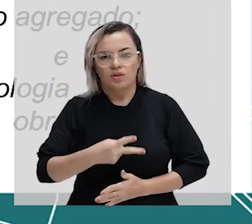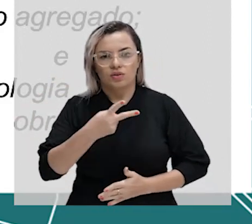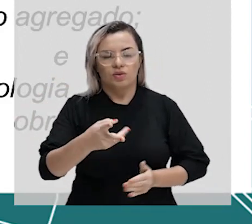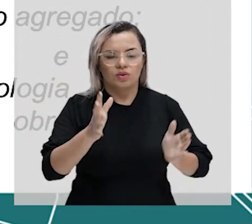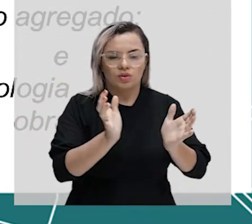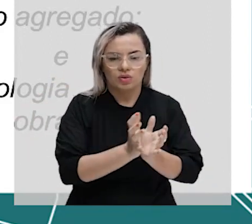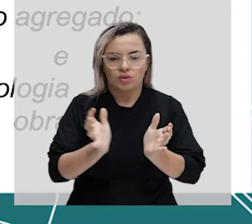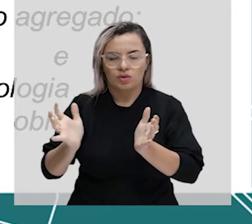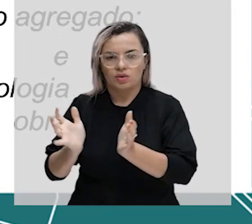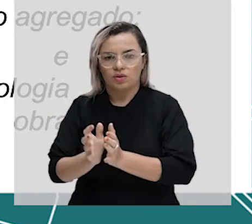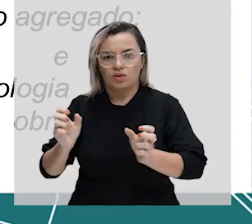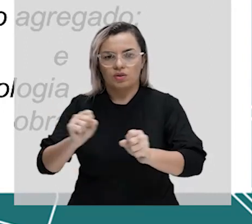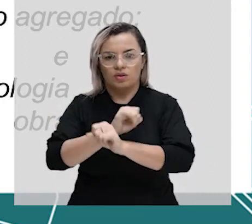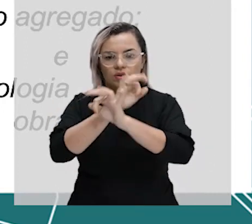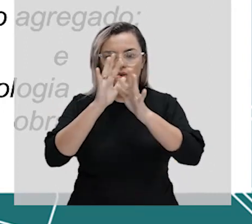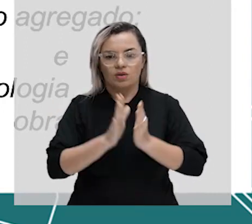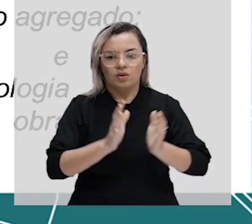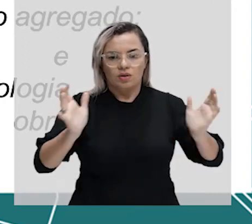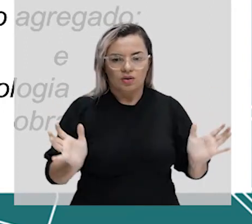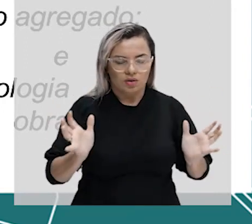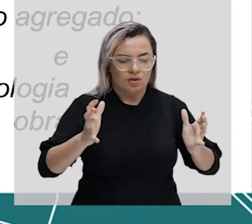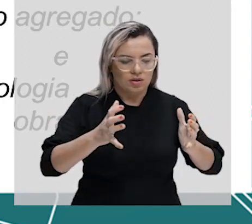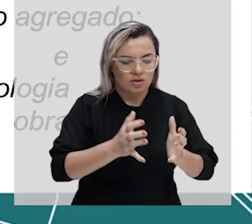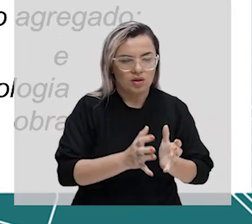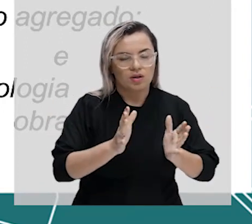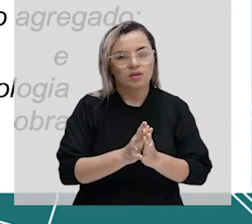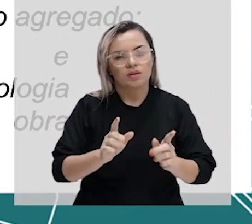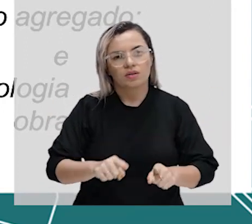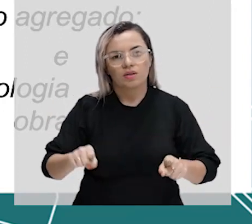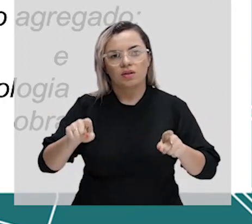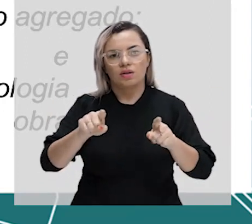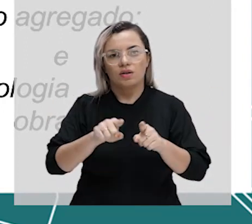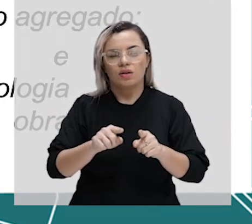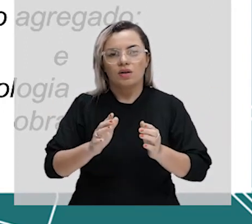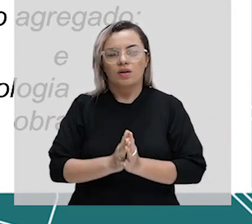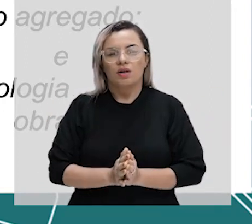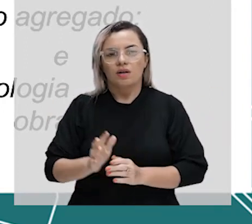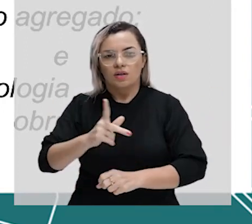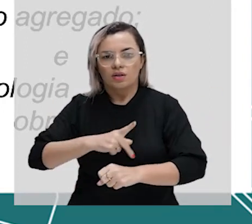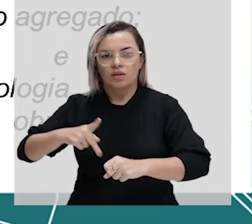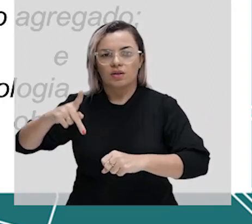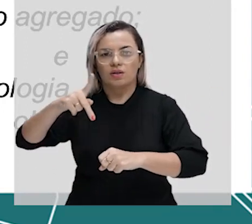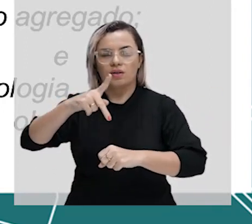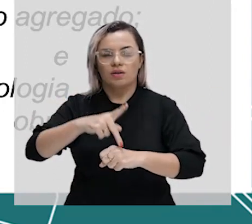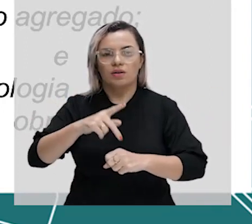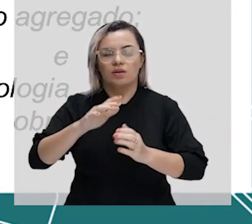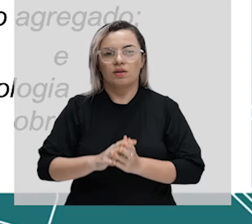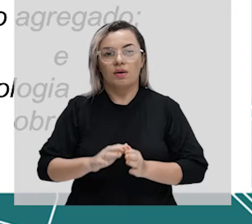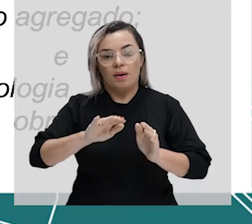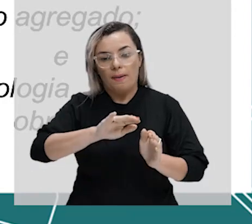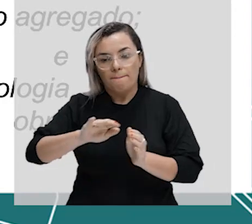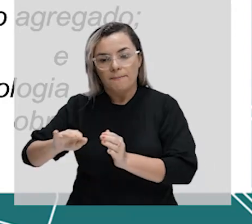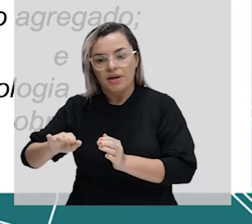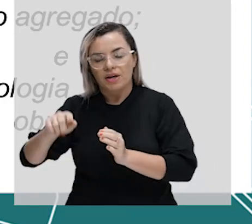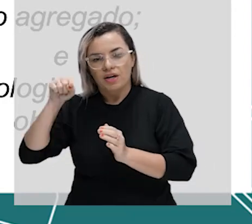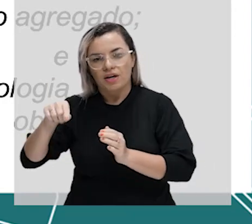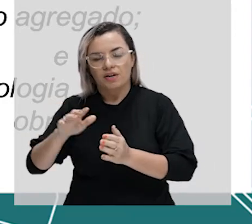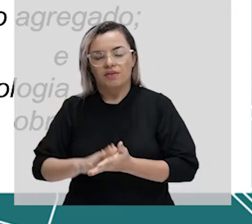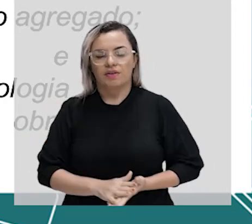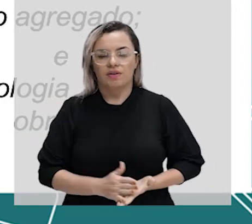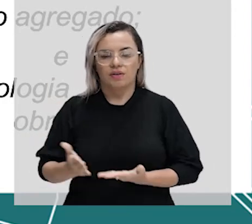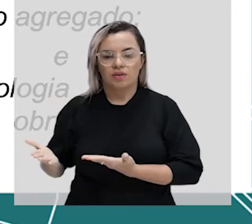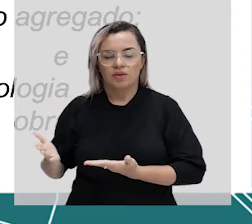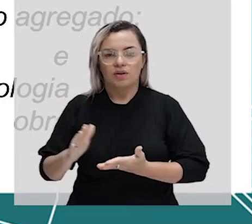muito claros, países centrais e países periféricos. Ora, Marcos, quem são as potências globais? São os países centrais, como tu está vendo